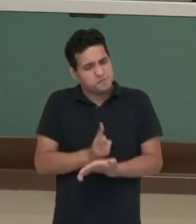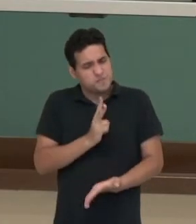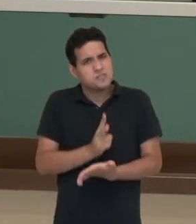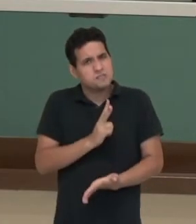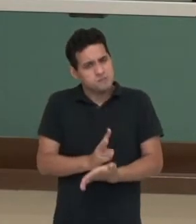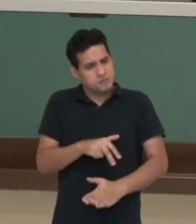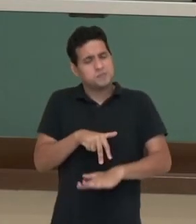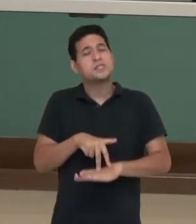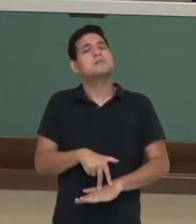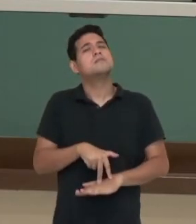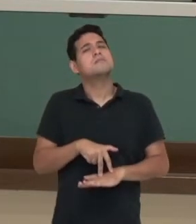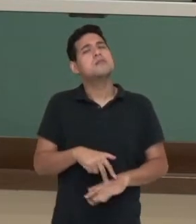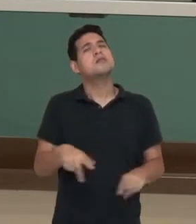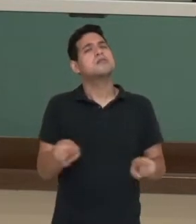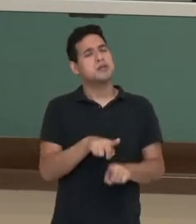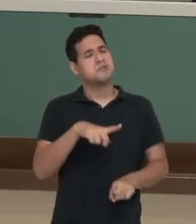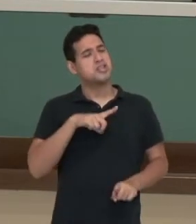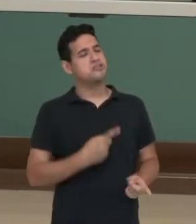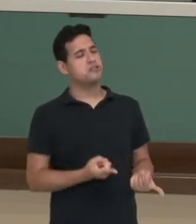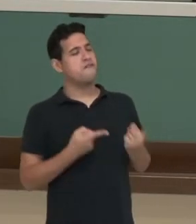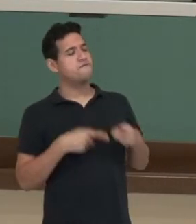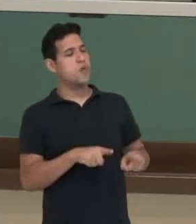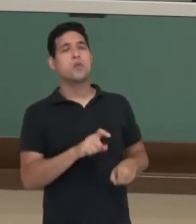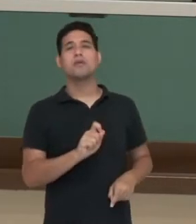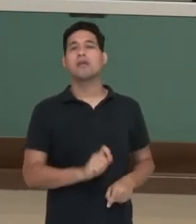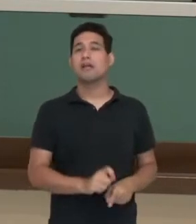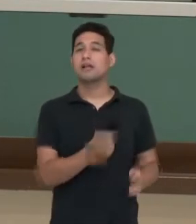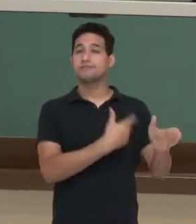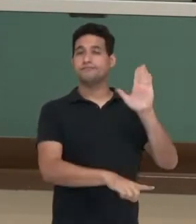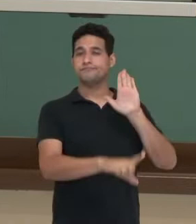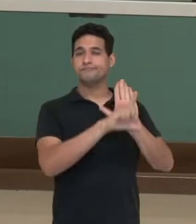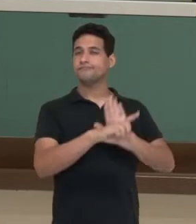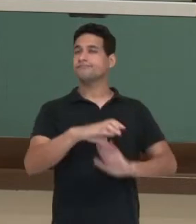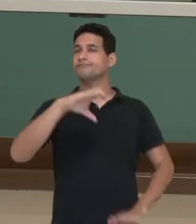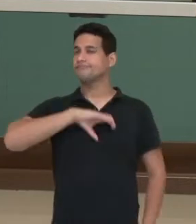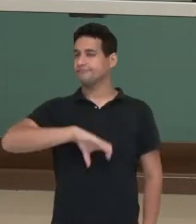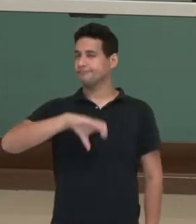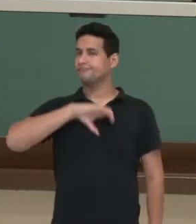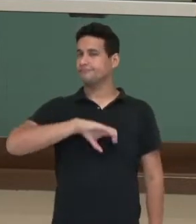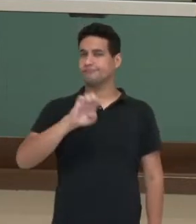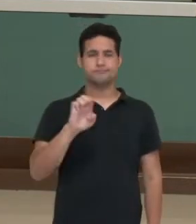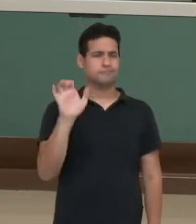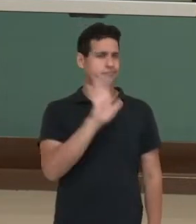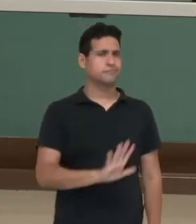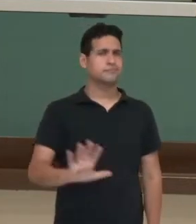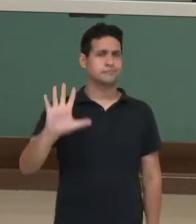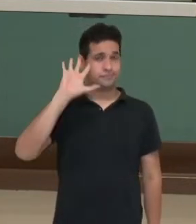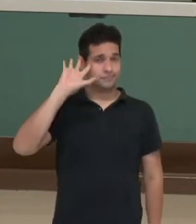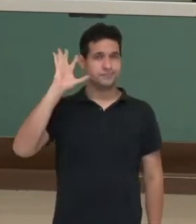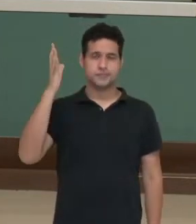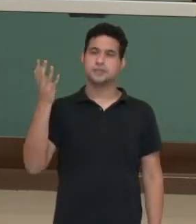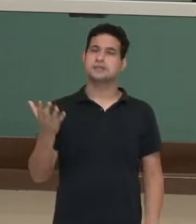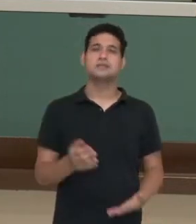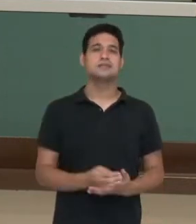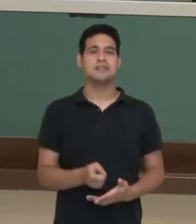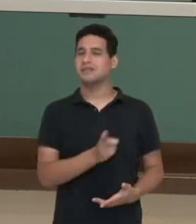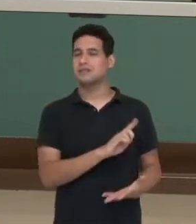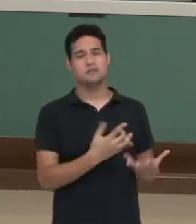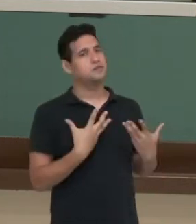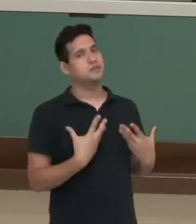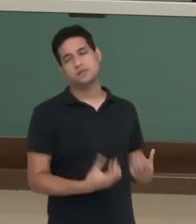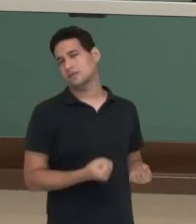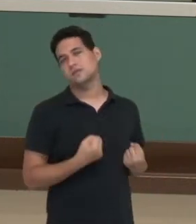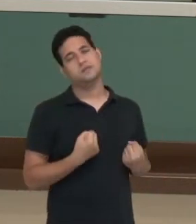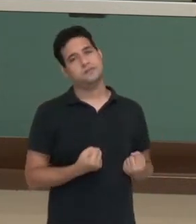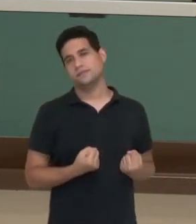resistente e desafiou as leis europeias da época dos portugueses, não aceitando